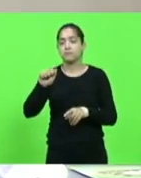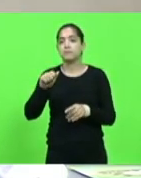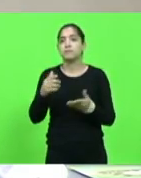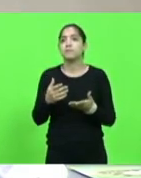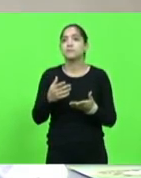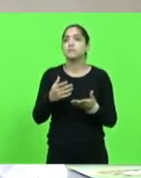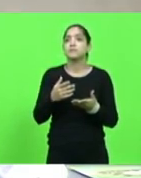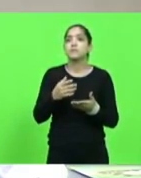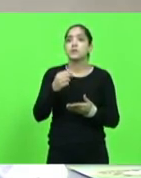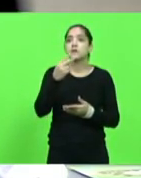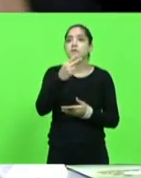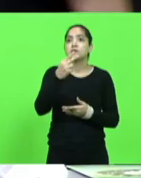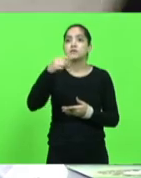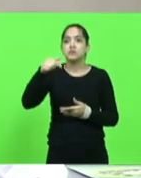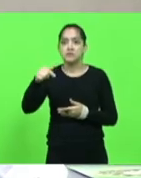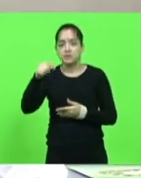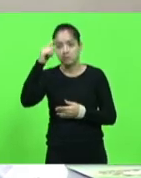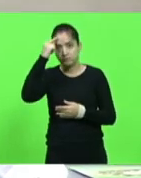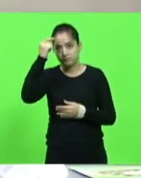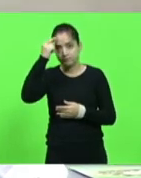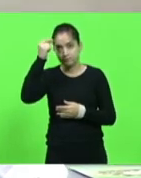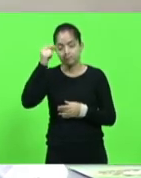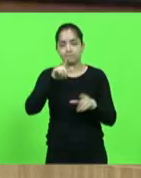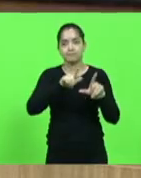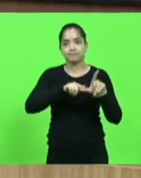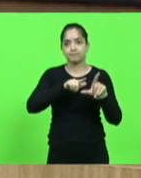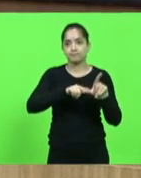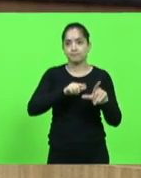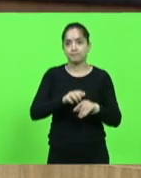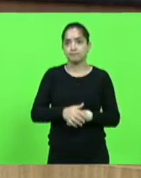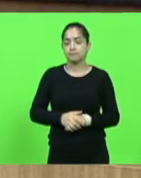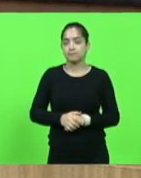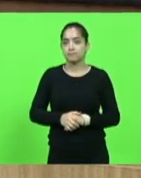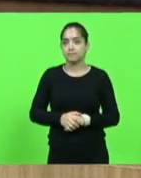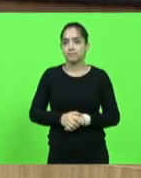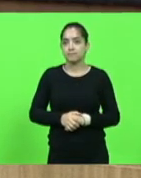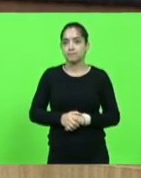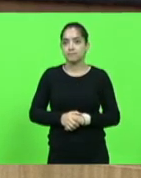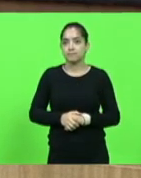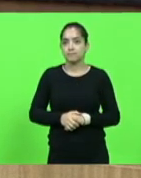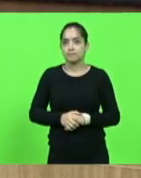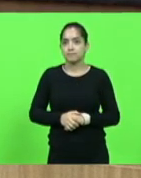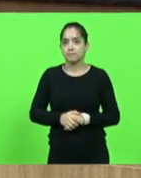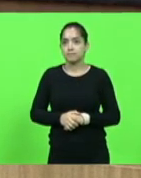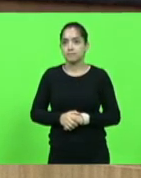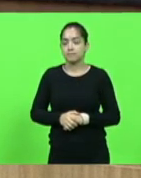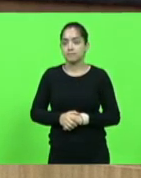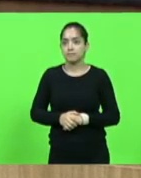a cadeira número 27 da Academia Catarinense de Letras.